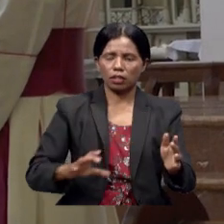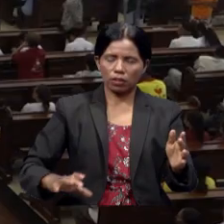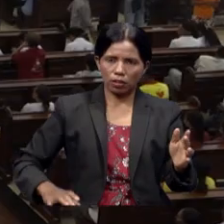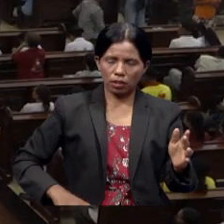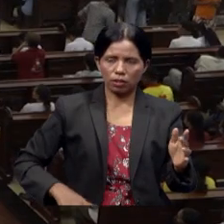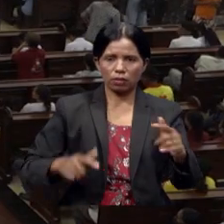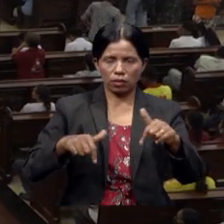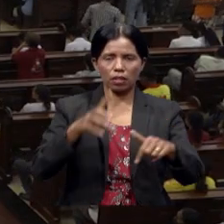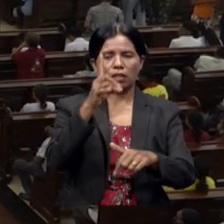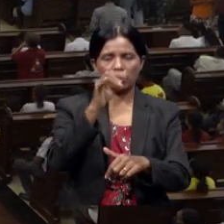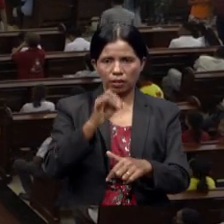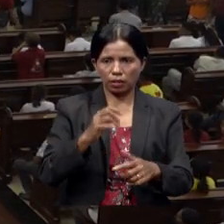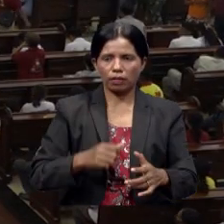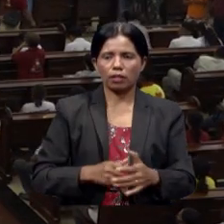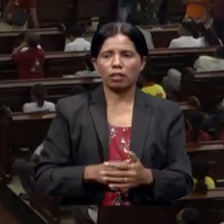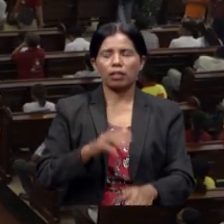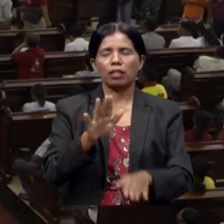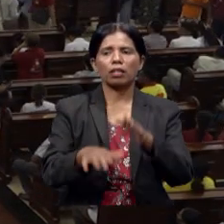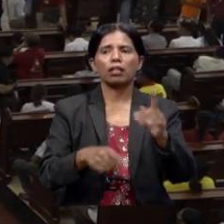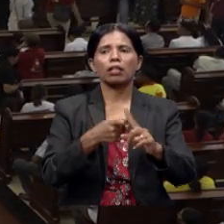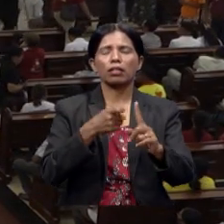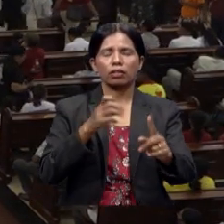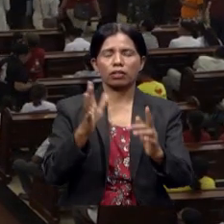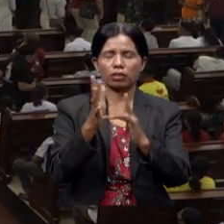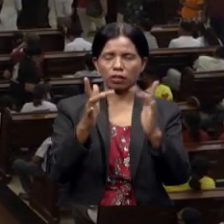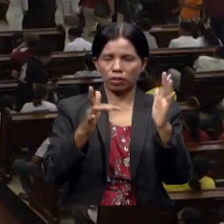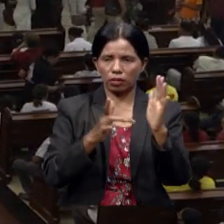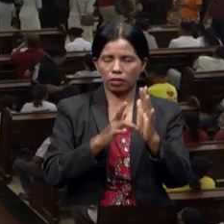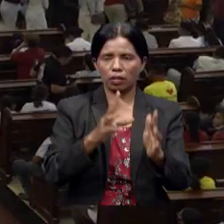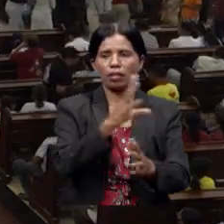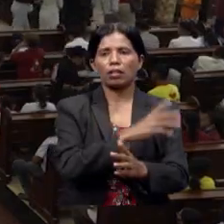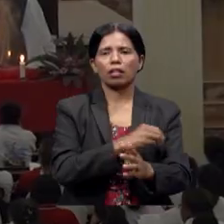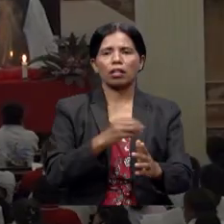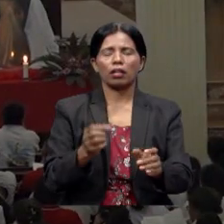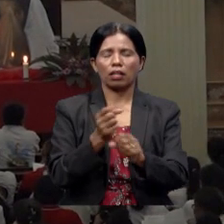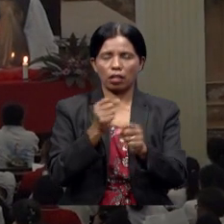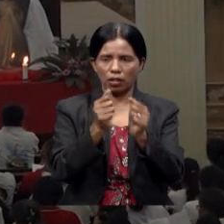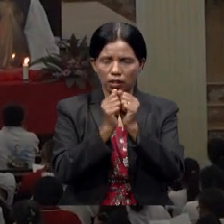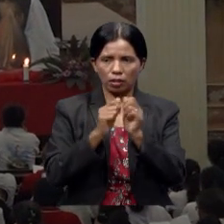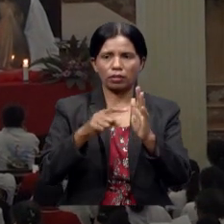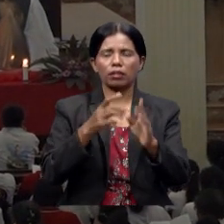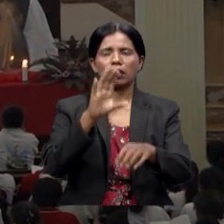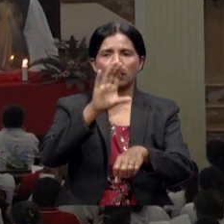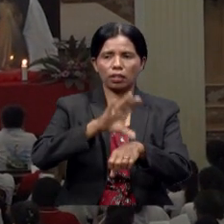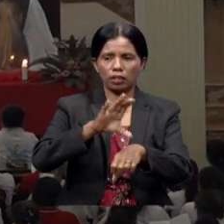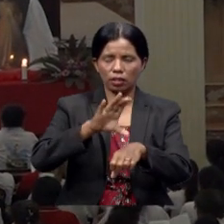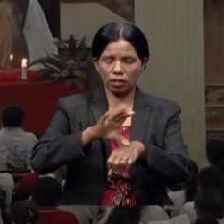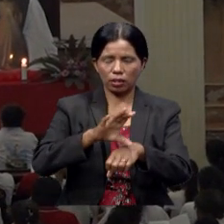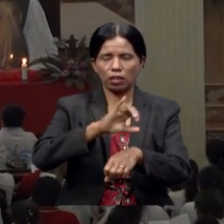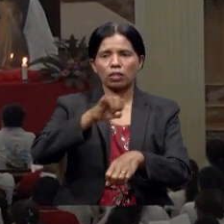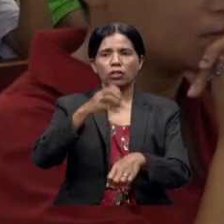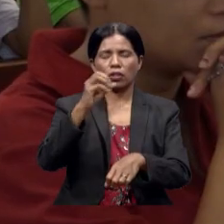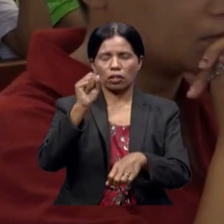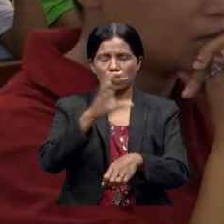Dili. Procissão ne organiza os devotos de Jesus Divina Misericórdia ne beira rua a Igreja Paróquia São José Aimutim,